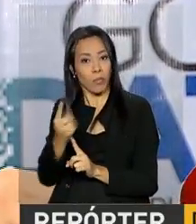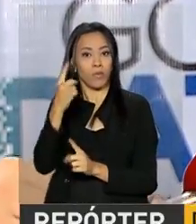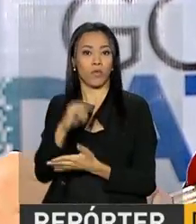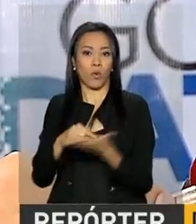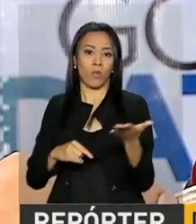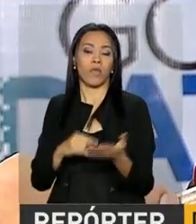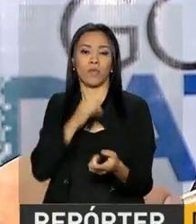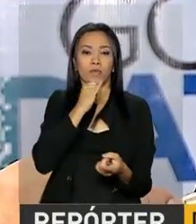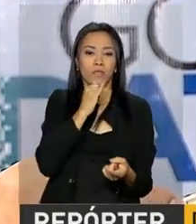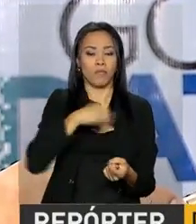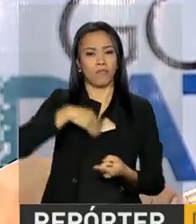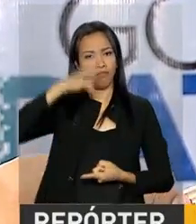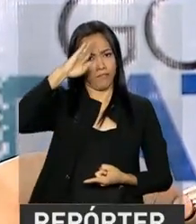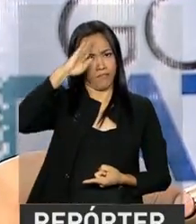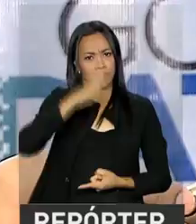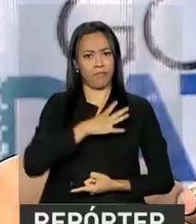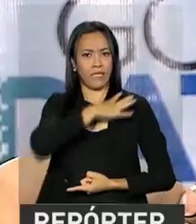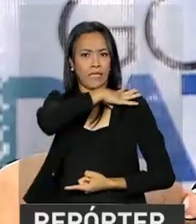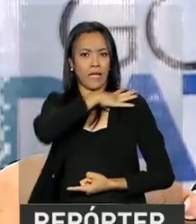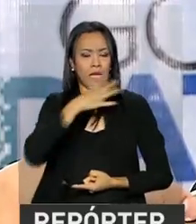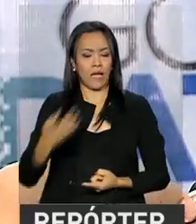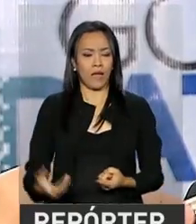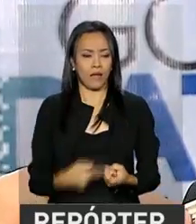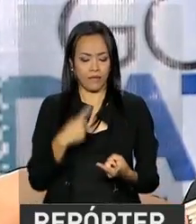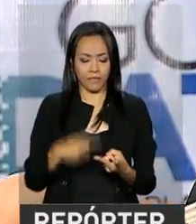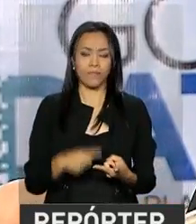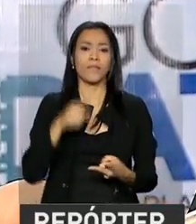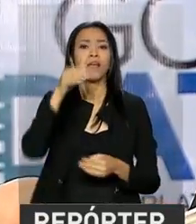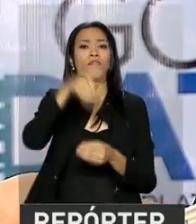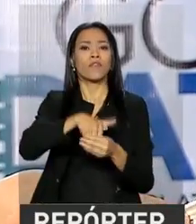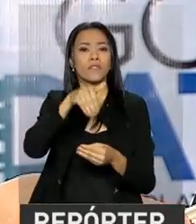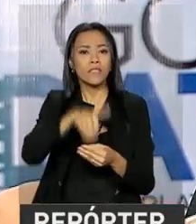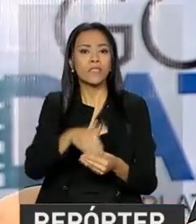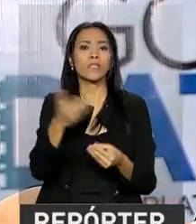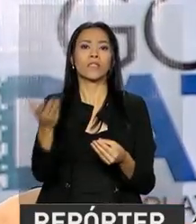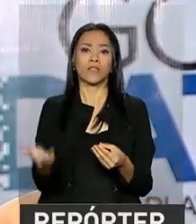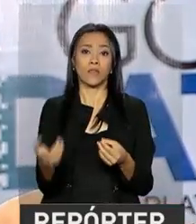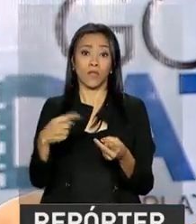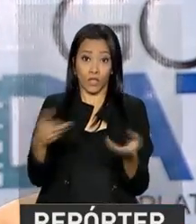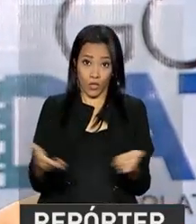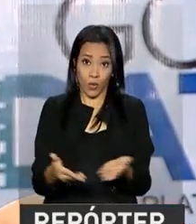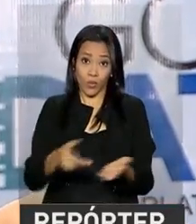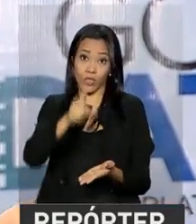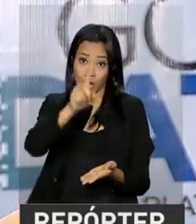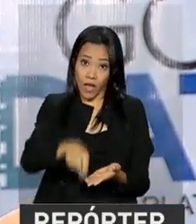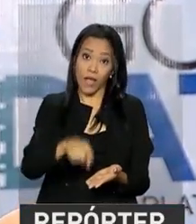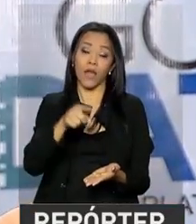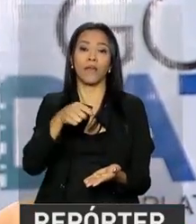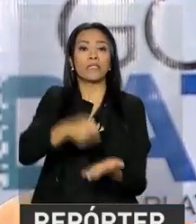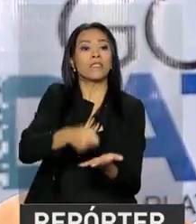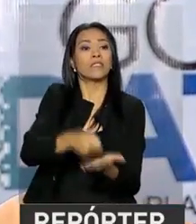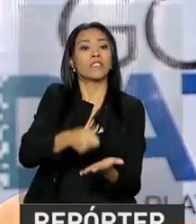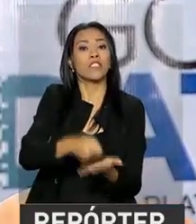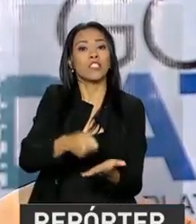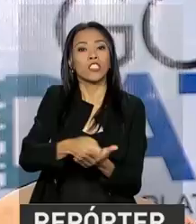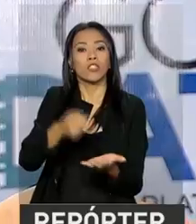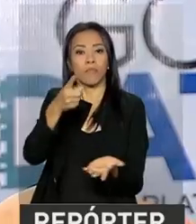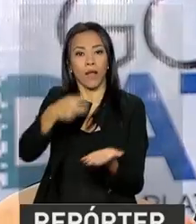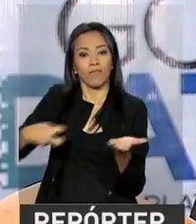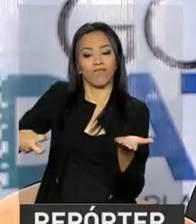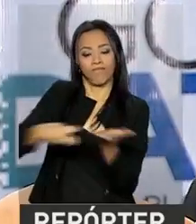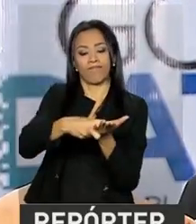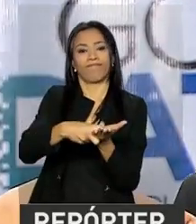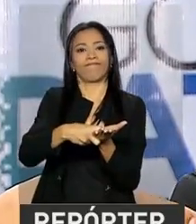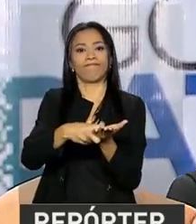militar comprovante de quitação eleitoral por exemplo que hoje são uma exigência para a emissão de passaportes é